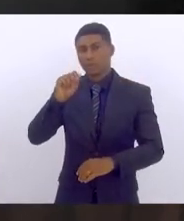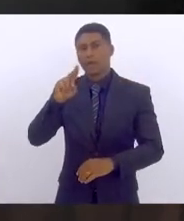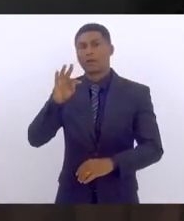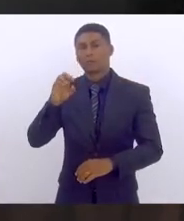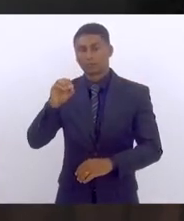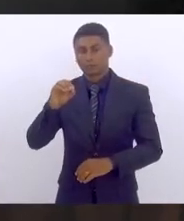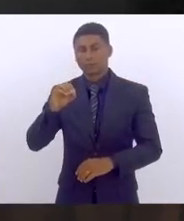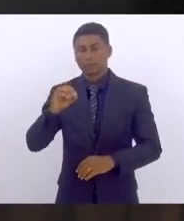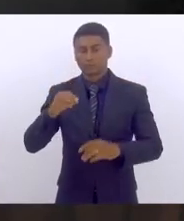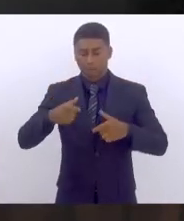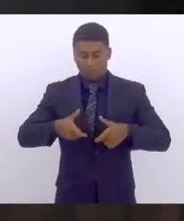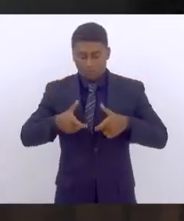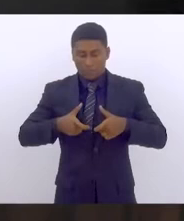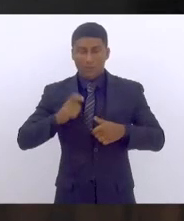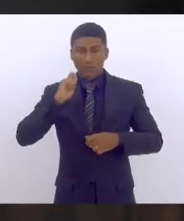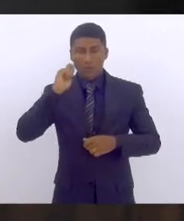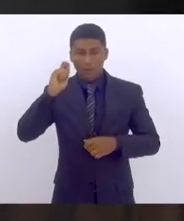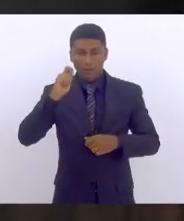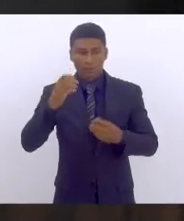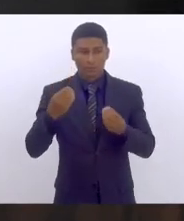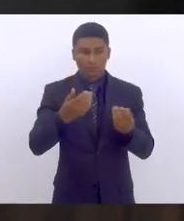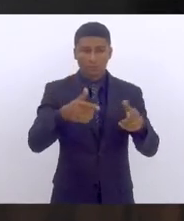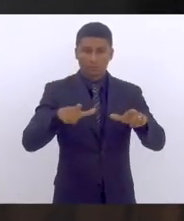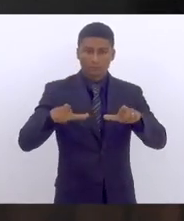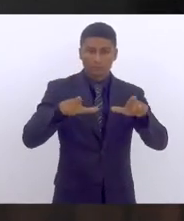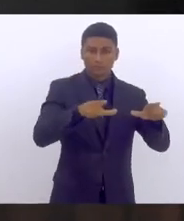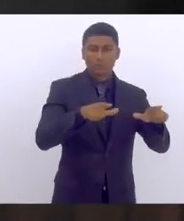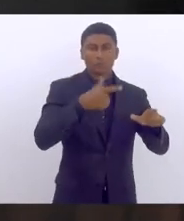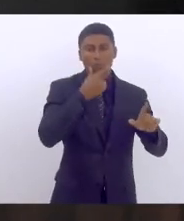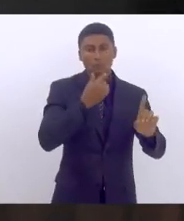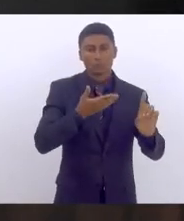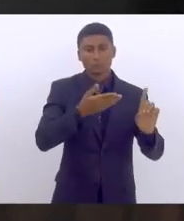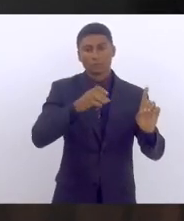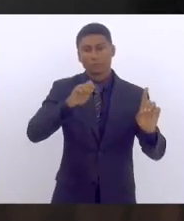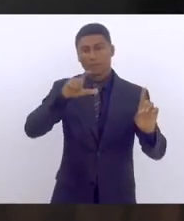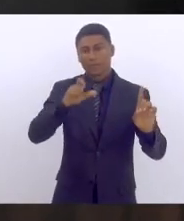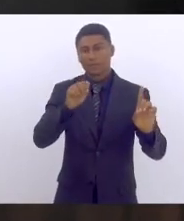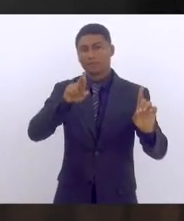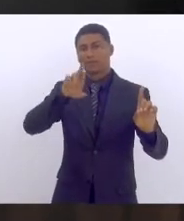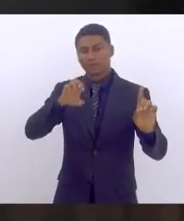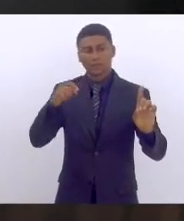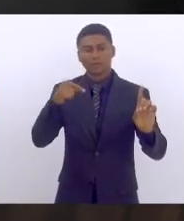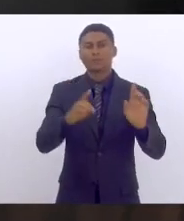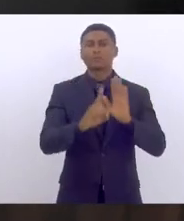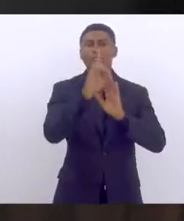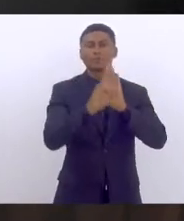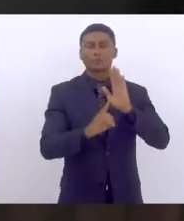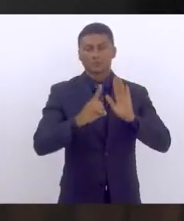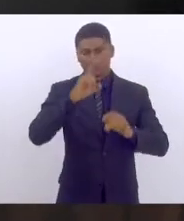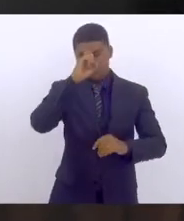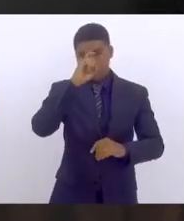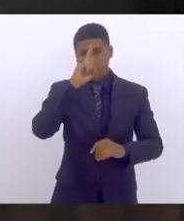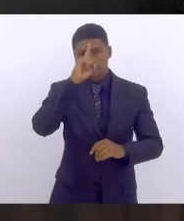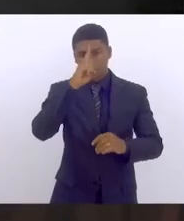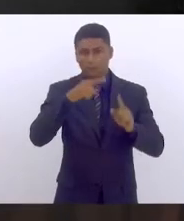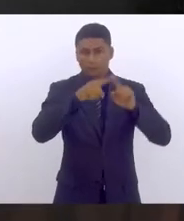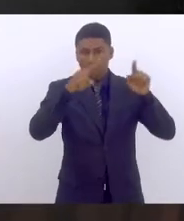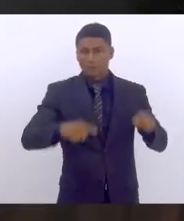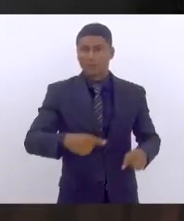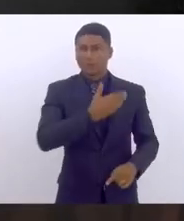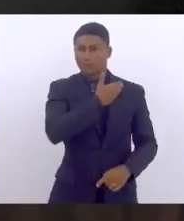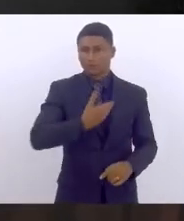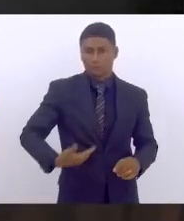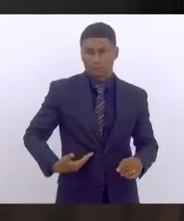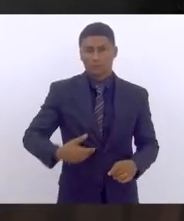Tiradentes, seu respectivo diploma, ao doutor Alexandre Castro do Amaral, diretor-geral do Hospital Federal dos Servidores do Estado,